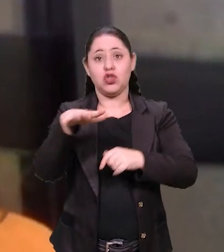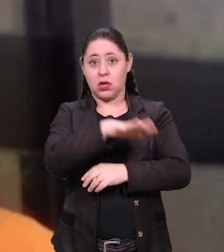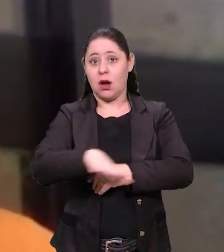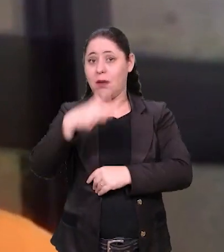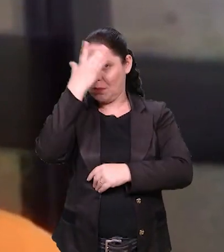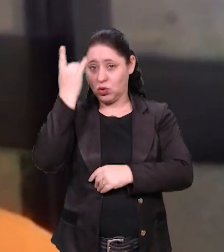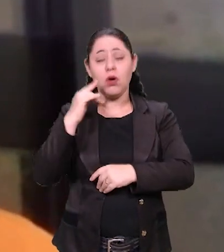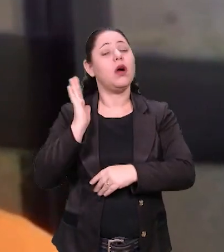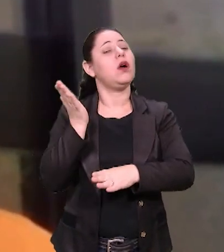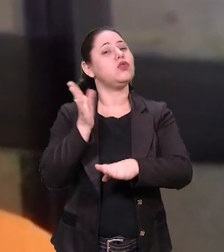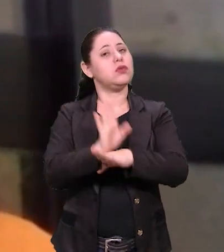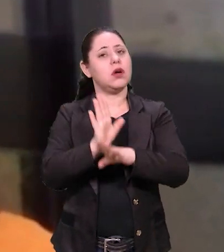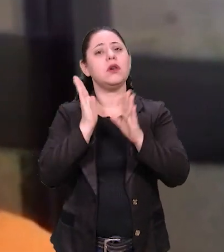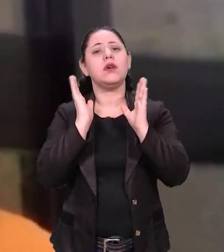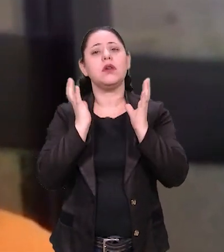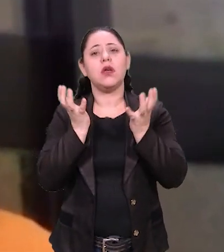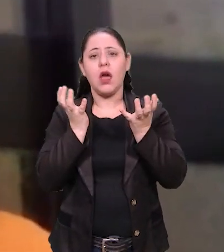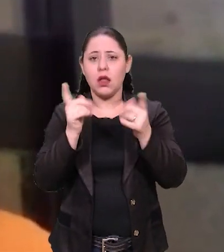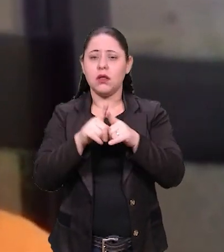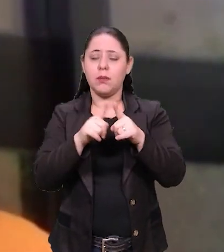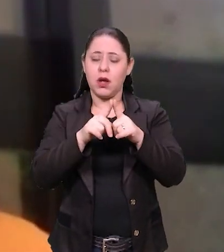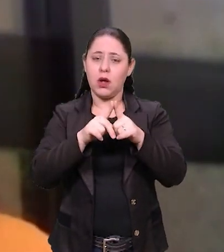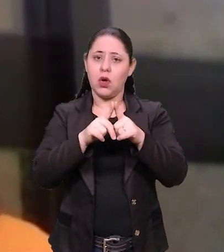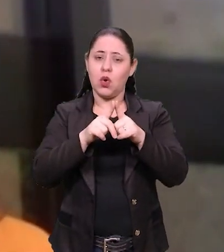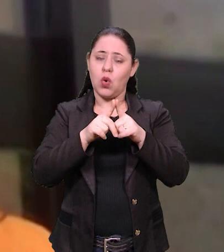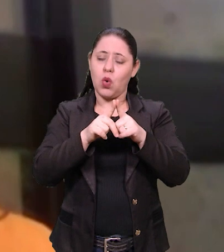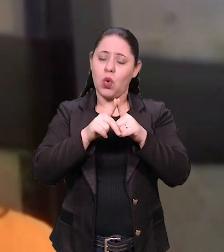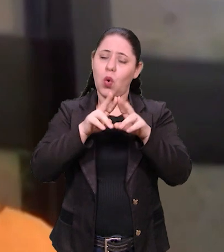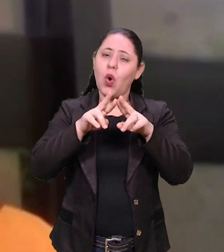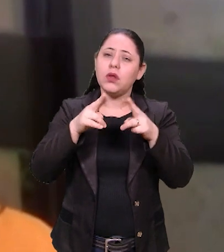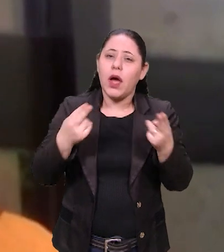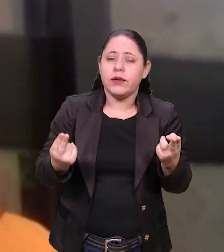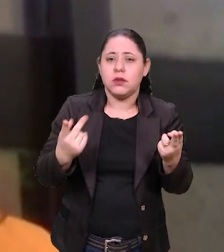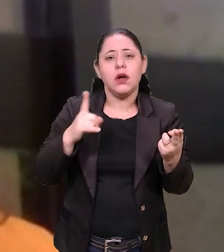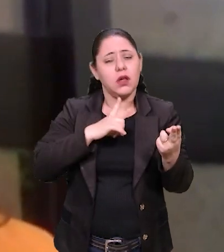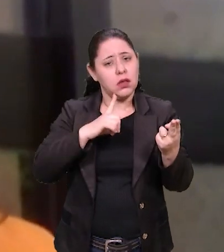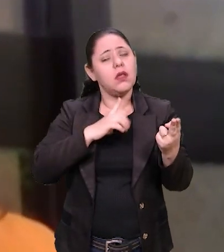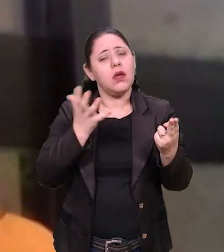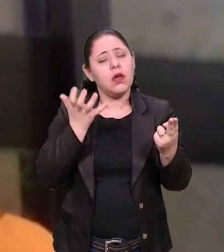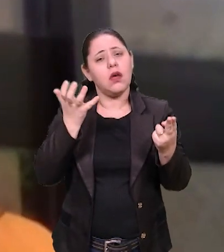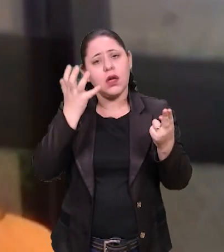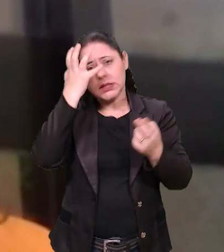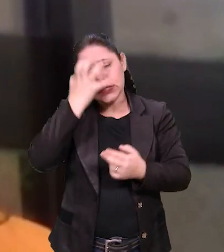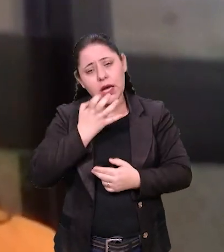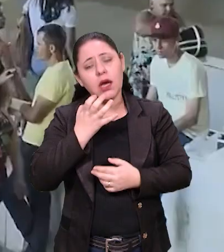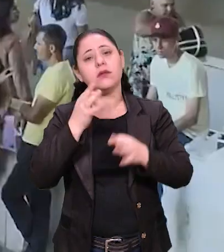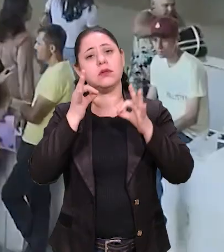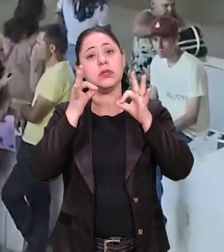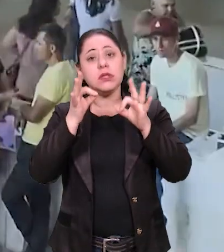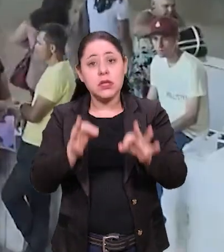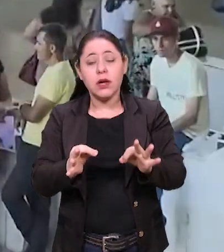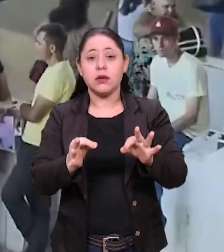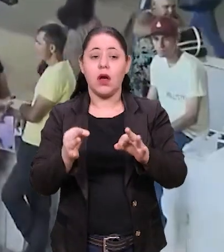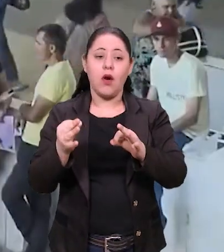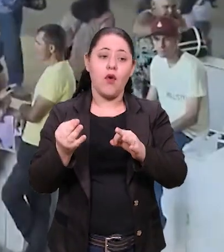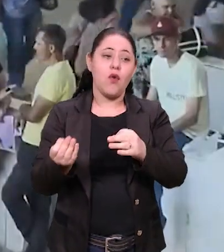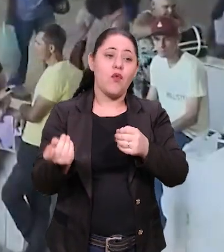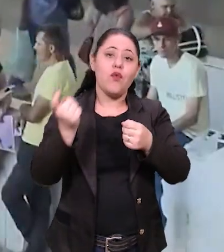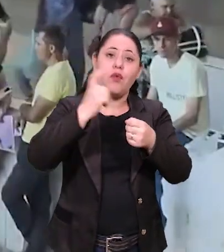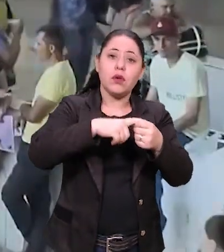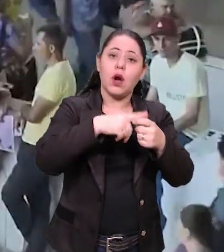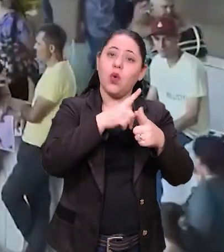né? Querem ser honestas, mais do que ajudar. Isso não é uma ajuda, né? Isso é devolver algo que foi achado. O Brasil ficou